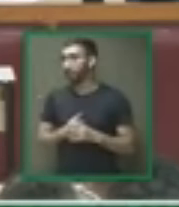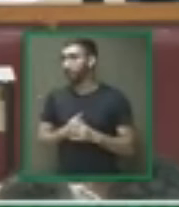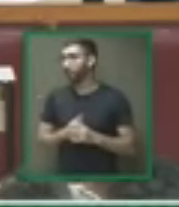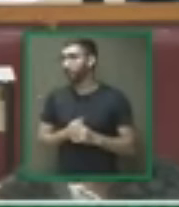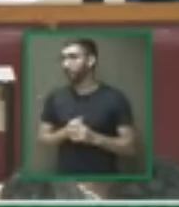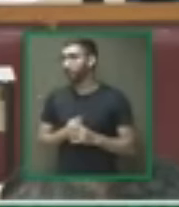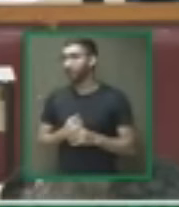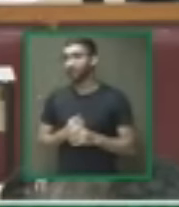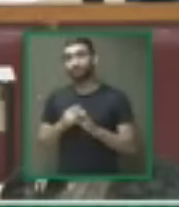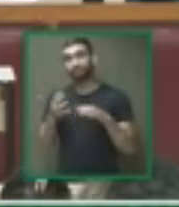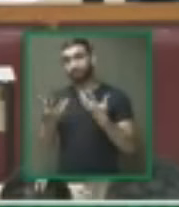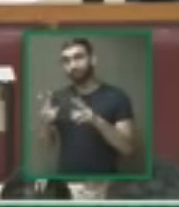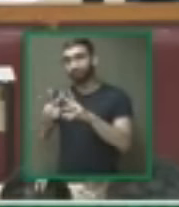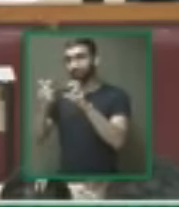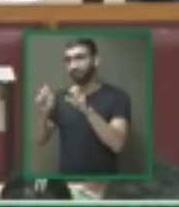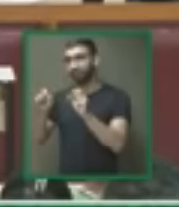Tá? Então, em relação a isso,